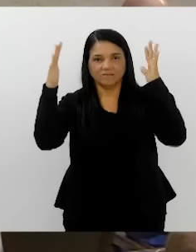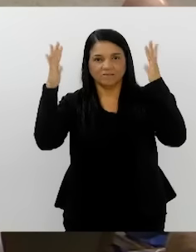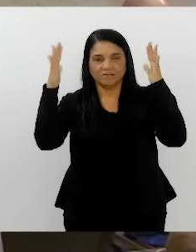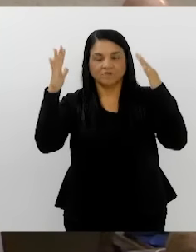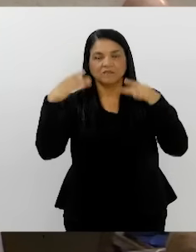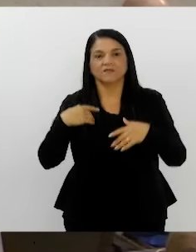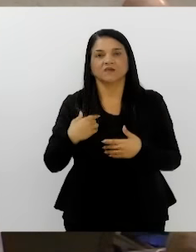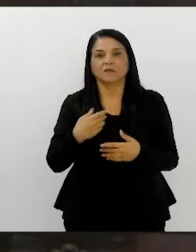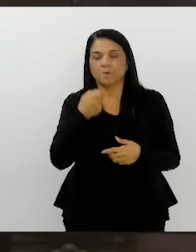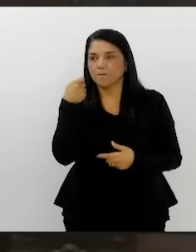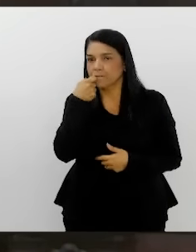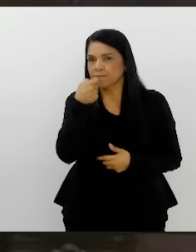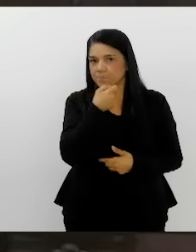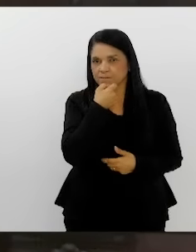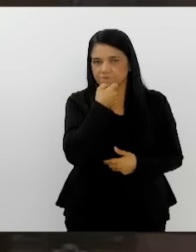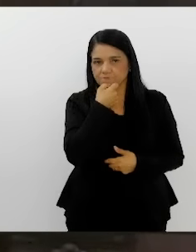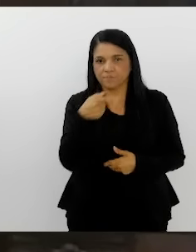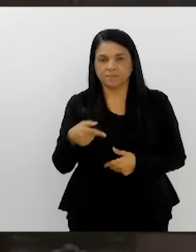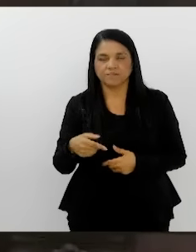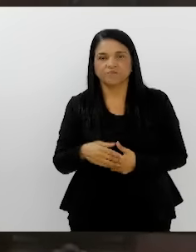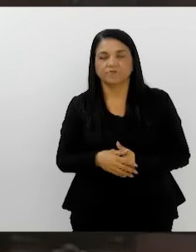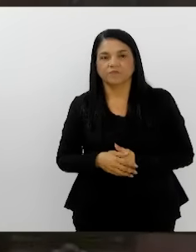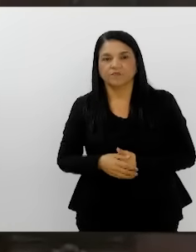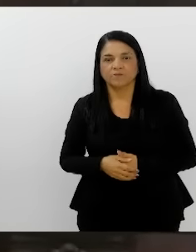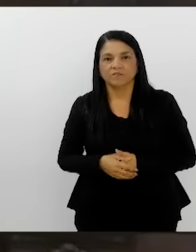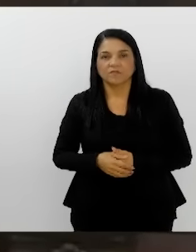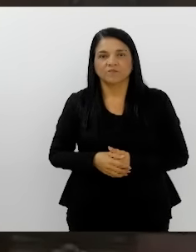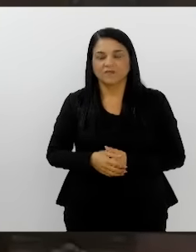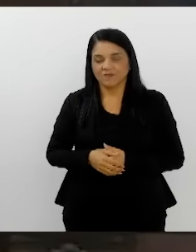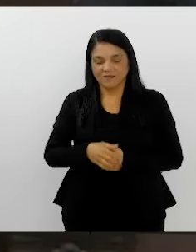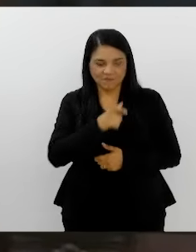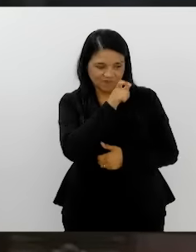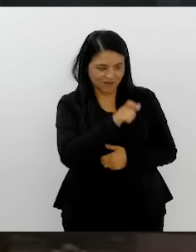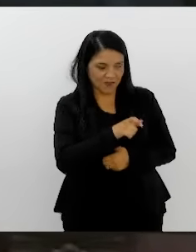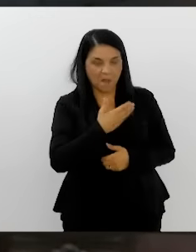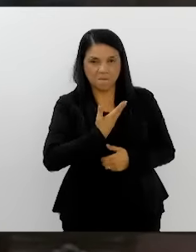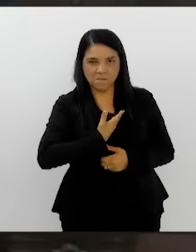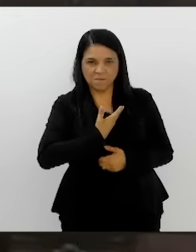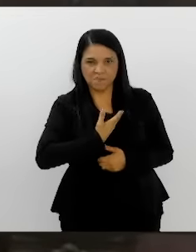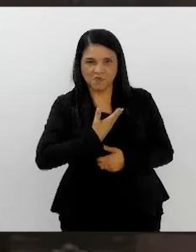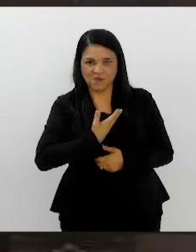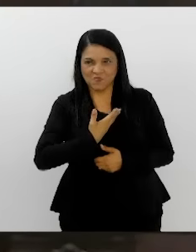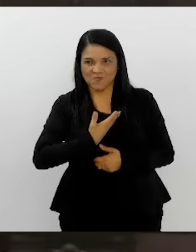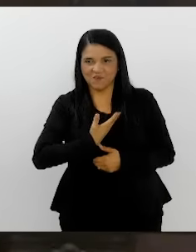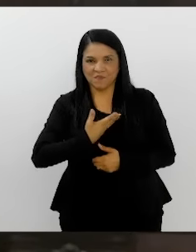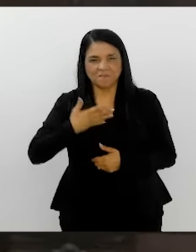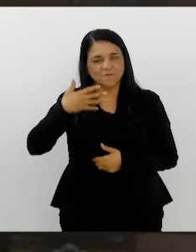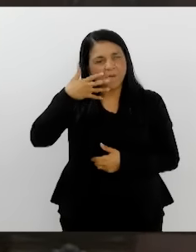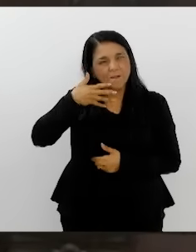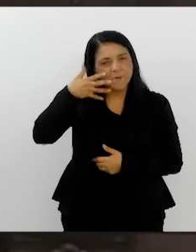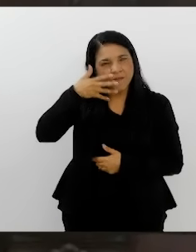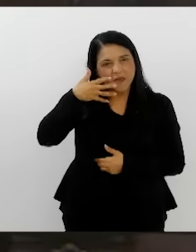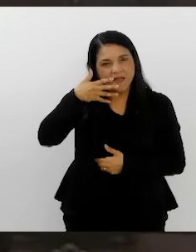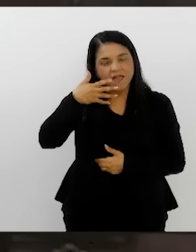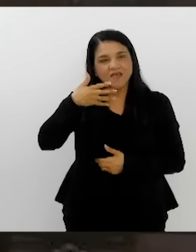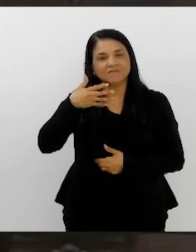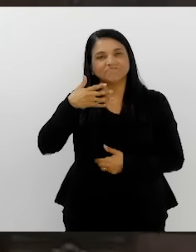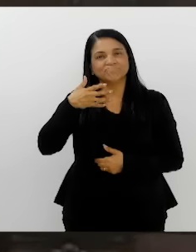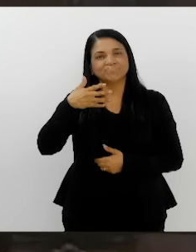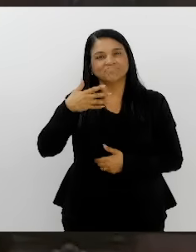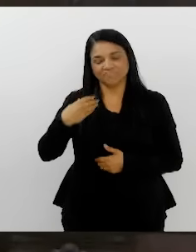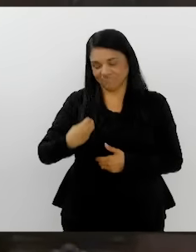passar a palavra agora para esse nobre amigo que a vida me deu e que Deus colocou no